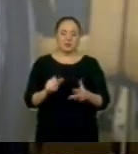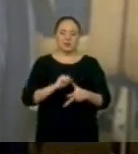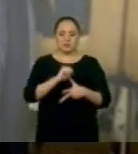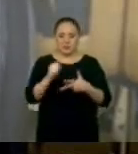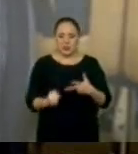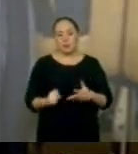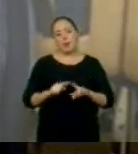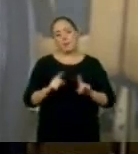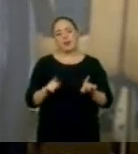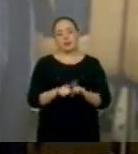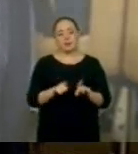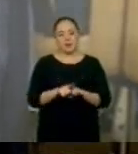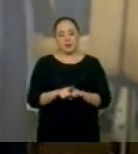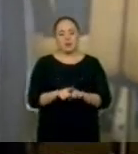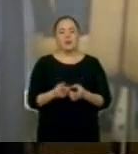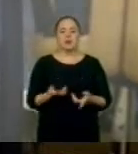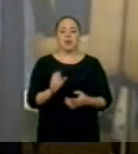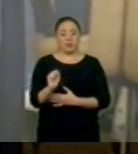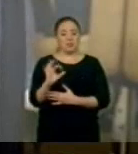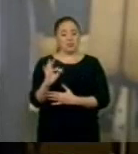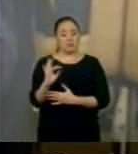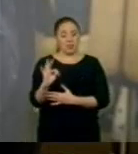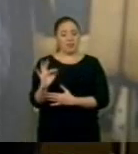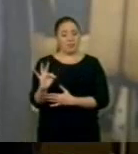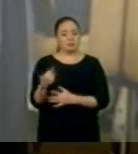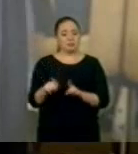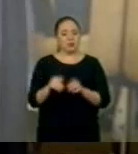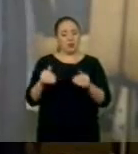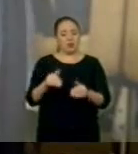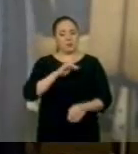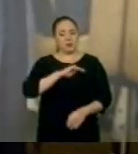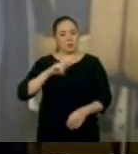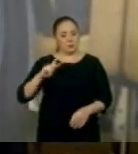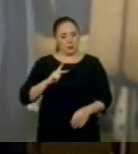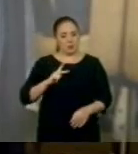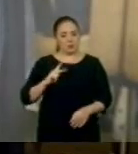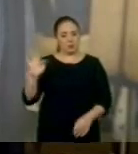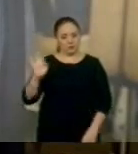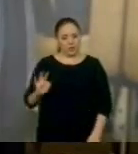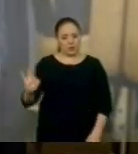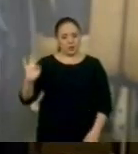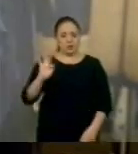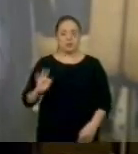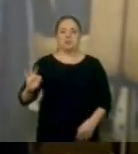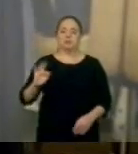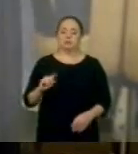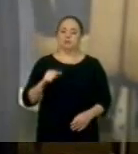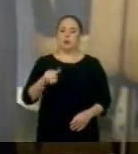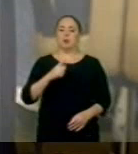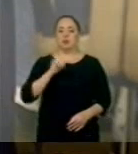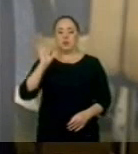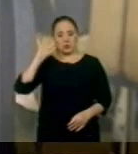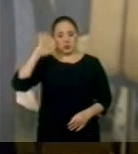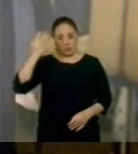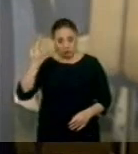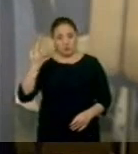parlamentares, mas também do próprio Supremo Tribunal Federal e do Ministério Público Federal, até que se dê uma solução,